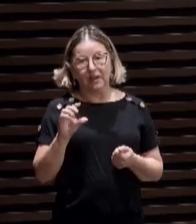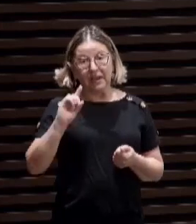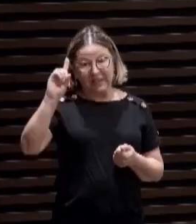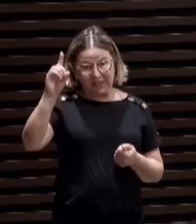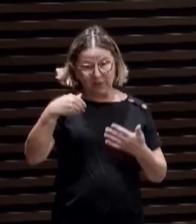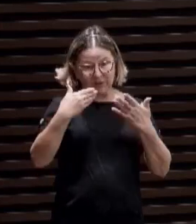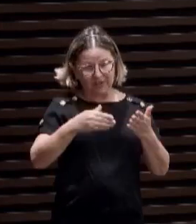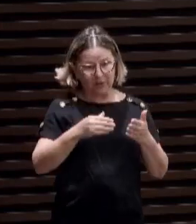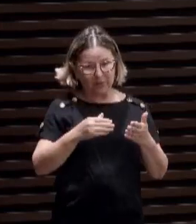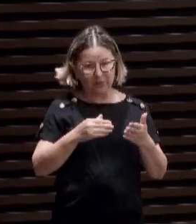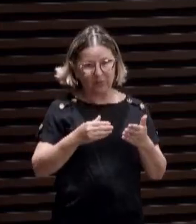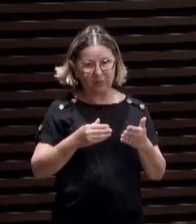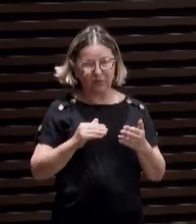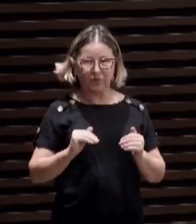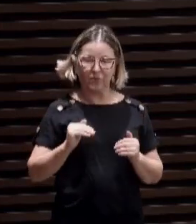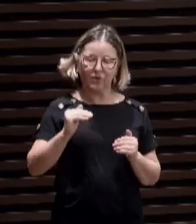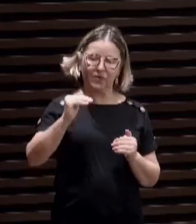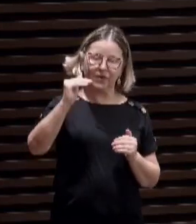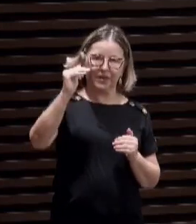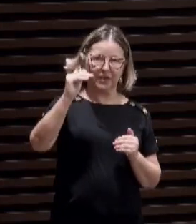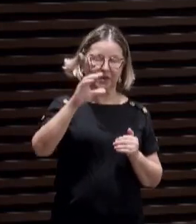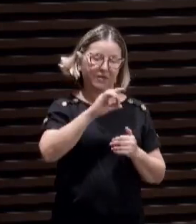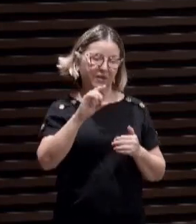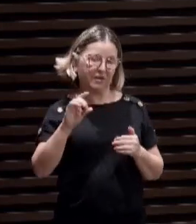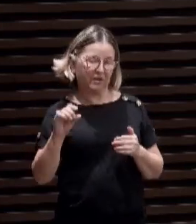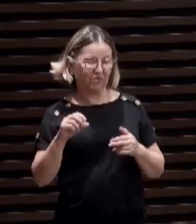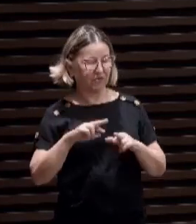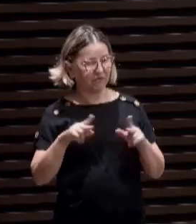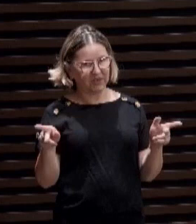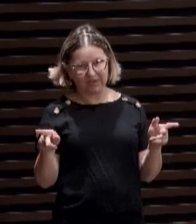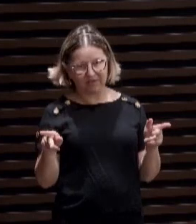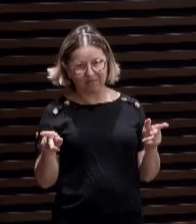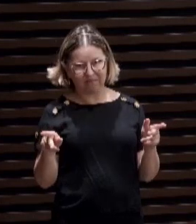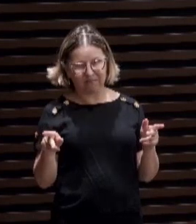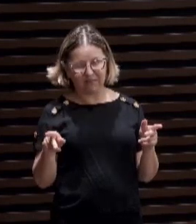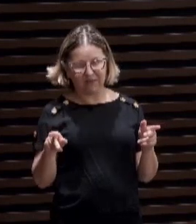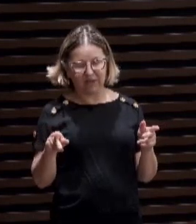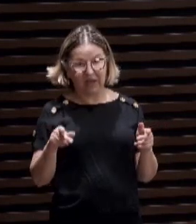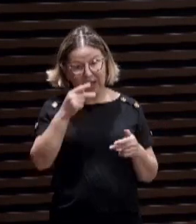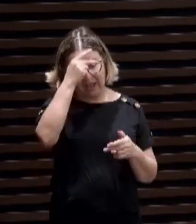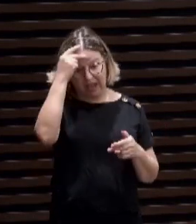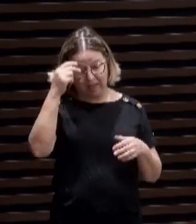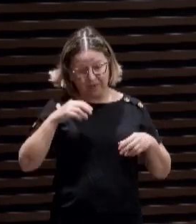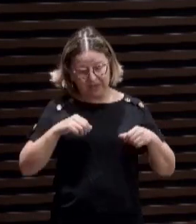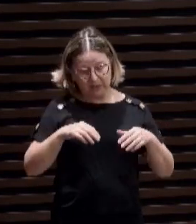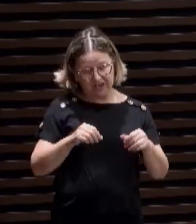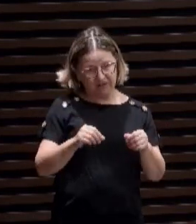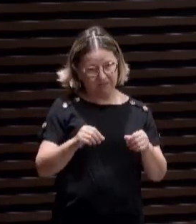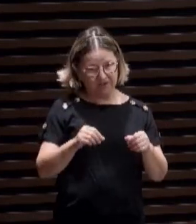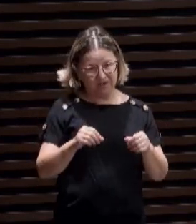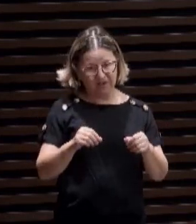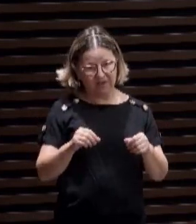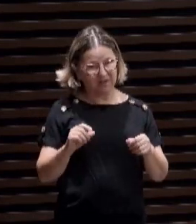mas o crescimento veio de Deus. De modo que nem o que planta é alguma coisa, nem o que rega, mas Deus